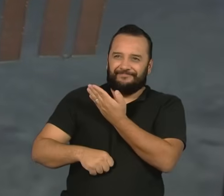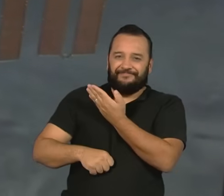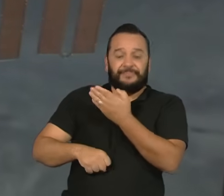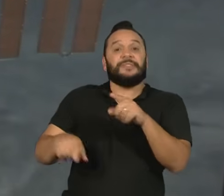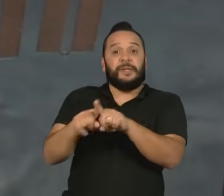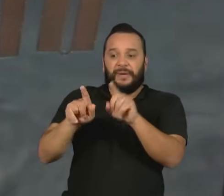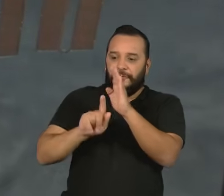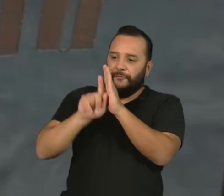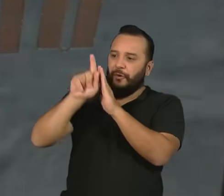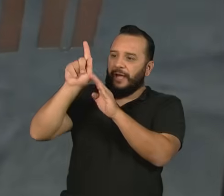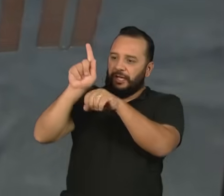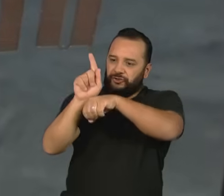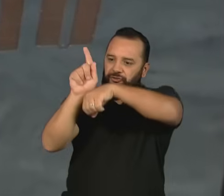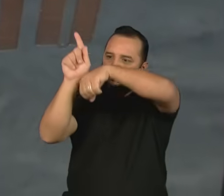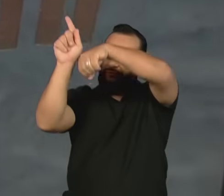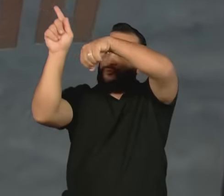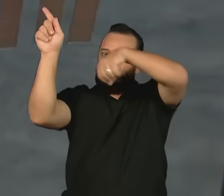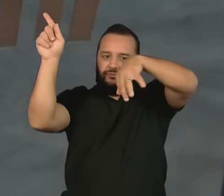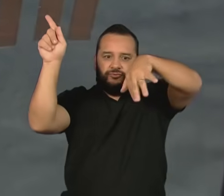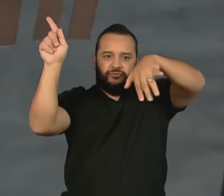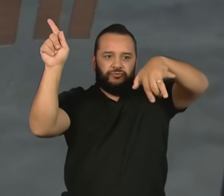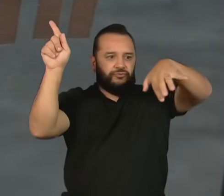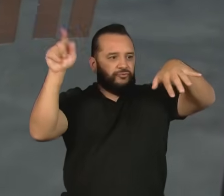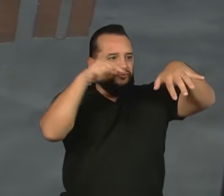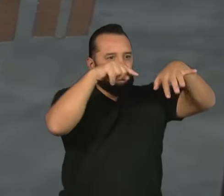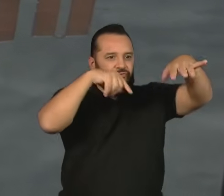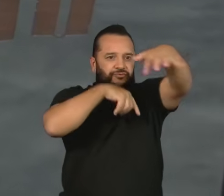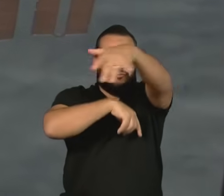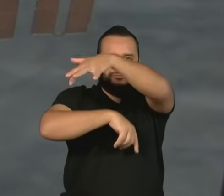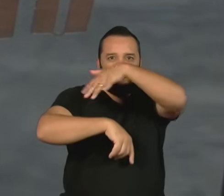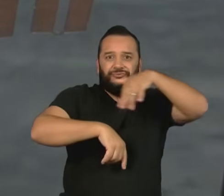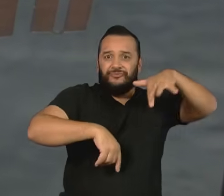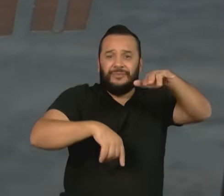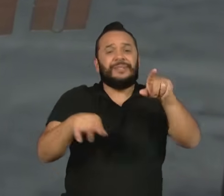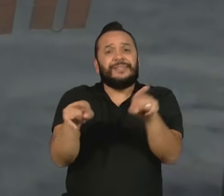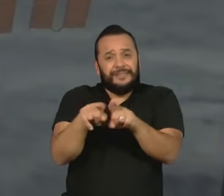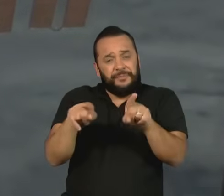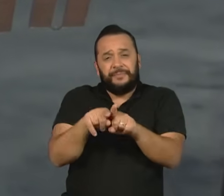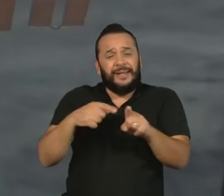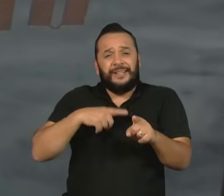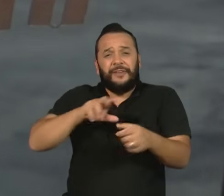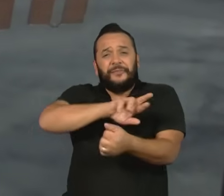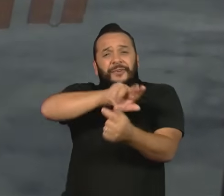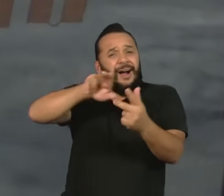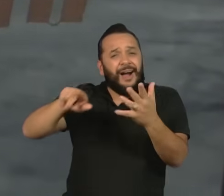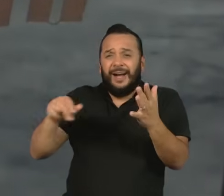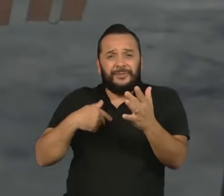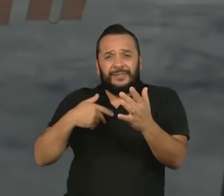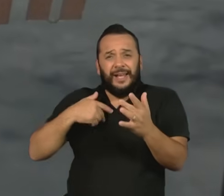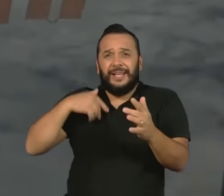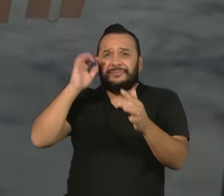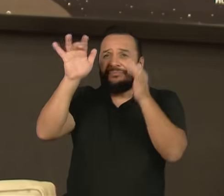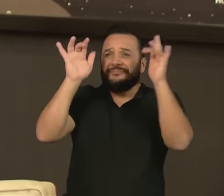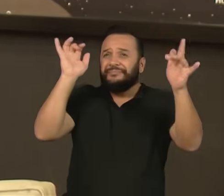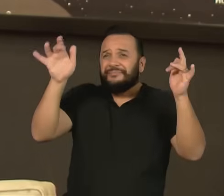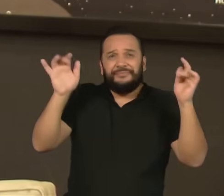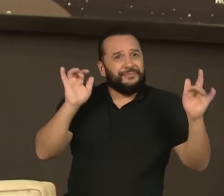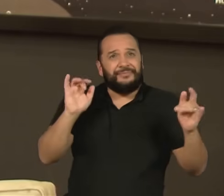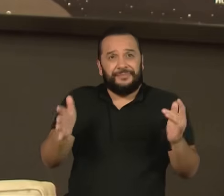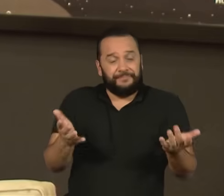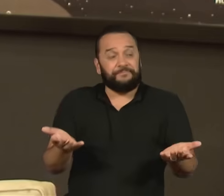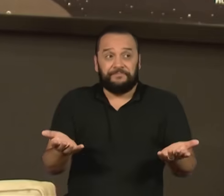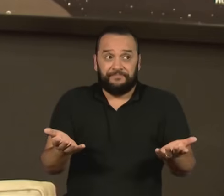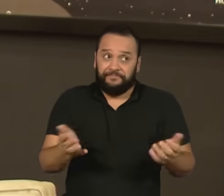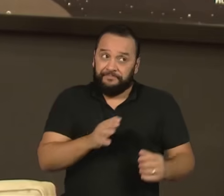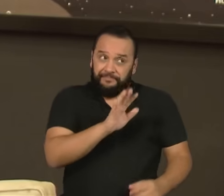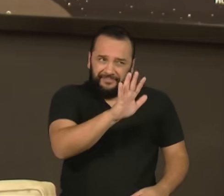fragmentos de foguetes e objetos lançados no espaço pelos humanos e que não têm mais utilidade. Em geral,